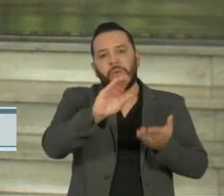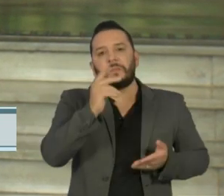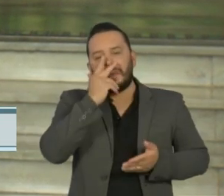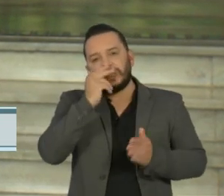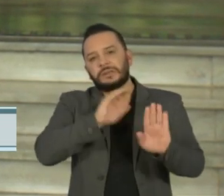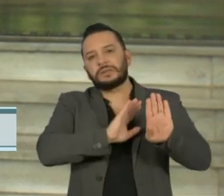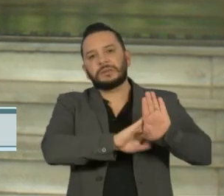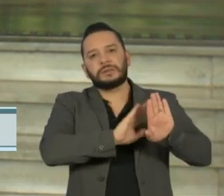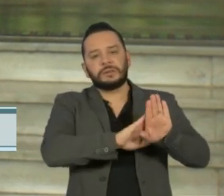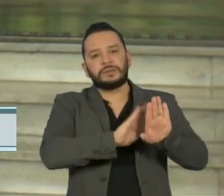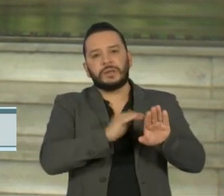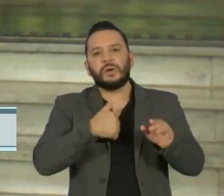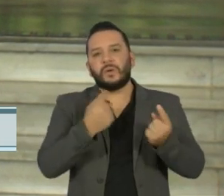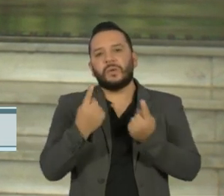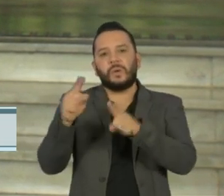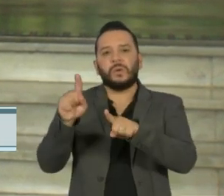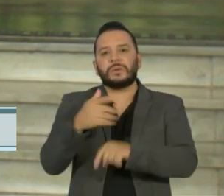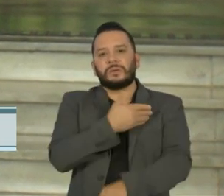governadores estaduais.